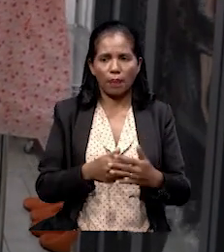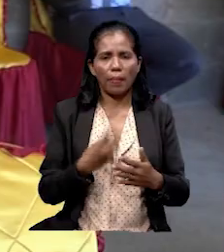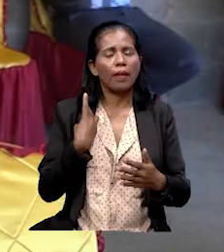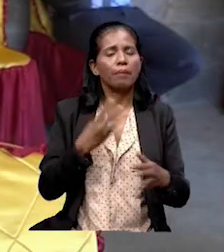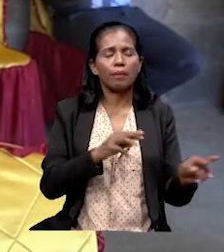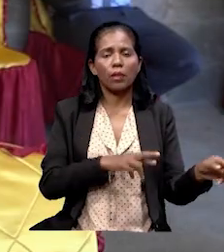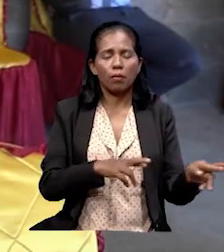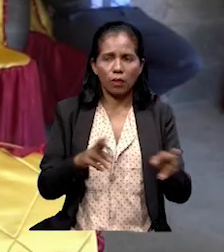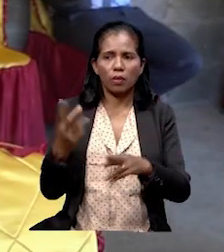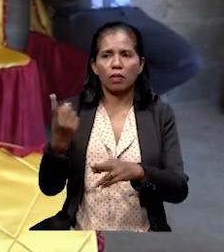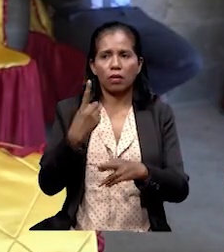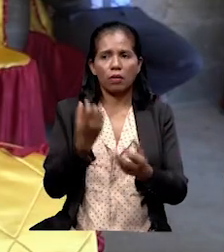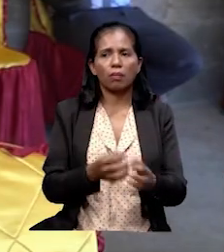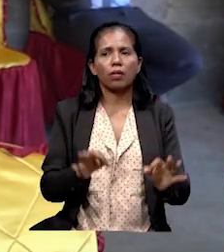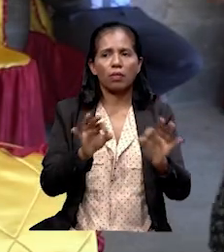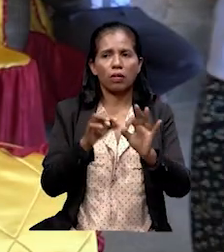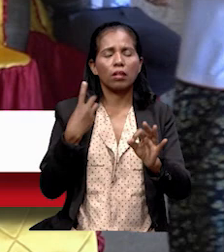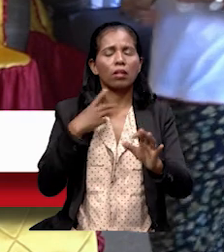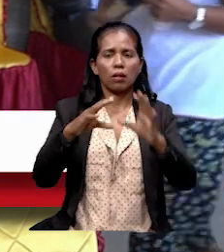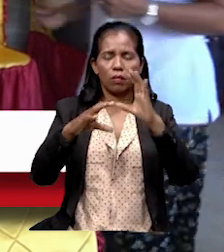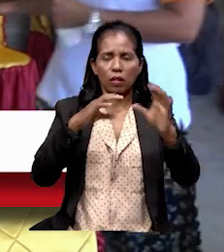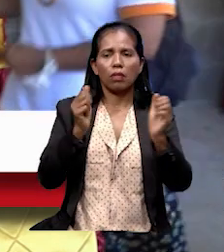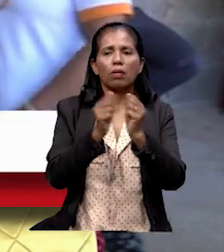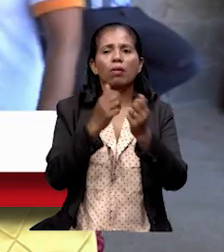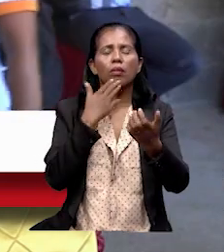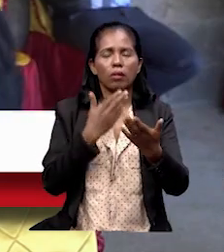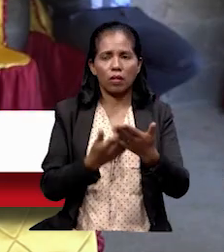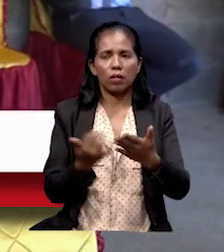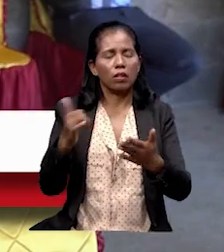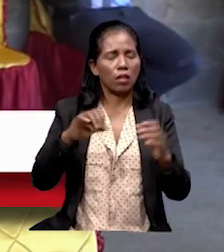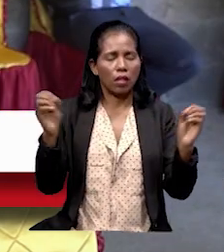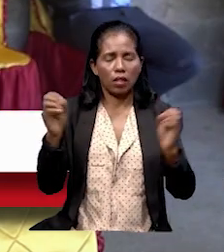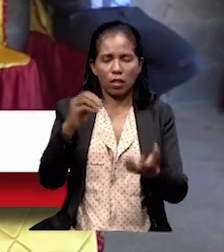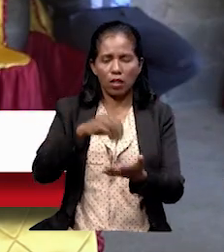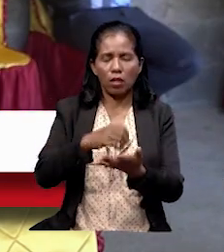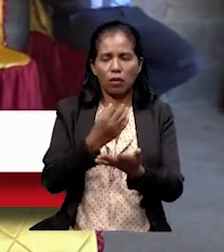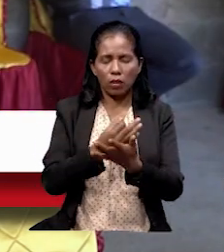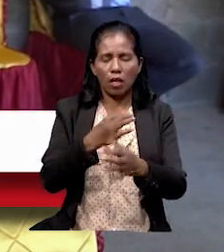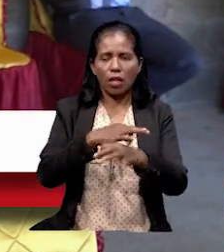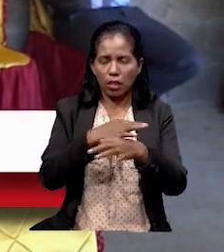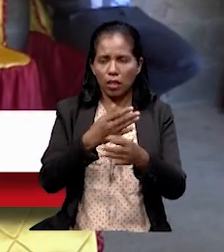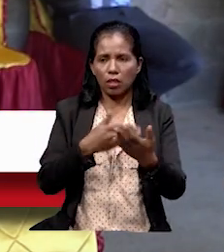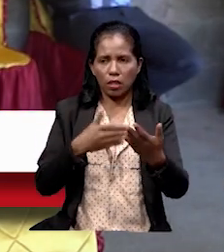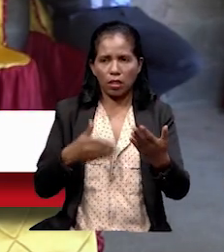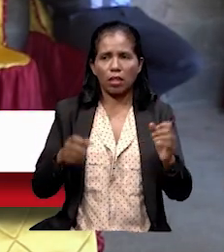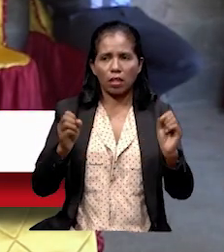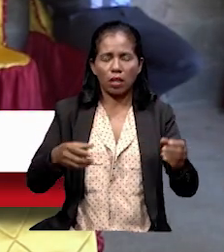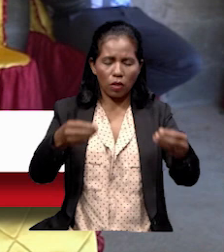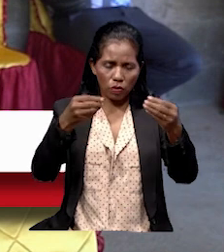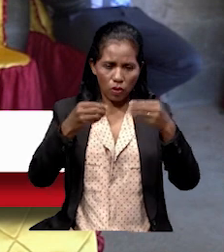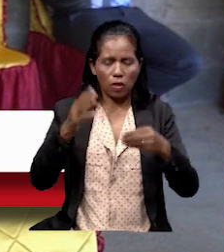mas ira quando será importante ter comunicação nele. Aí ira quando será orçamento numa pela dia da São Roma, tem que fatia